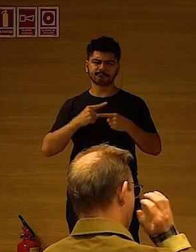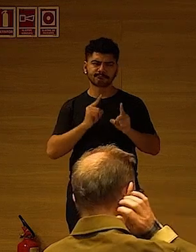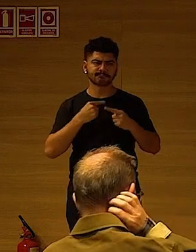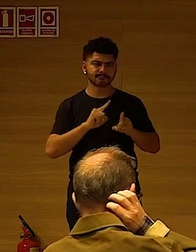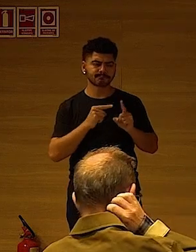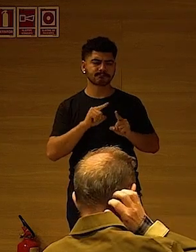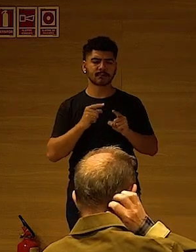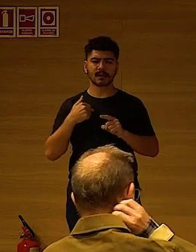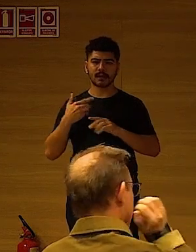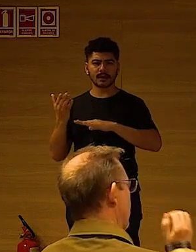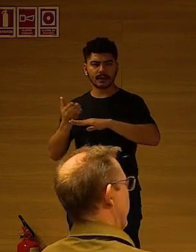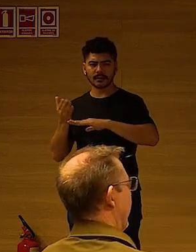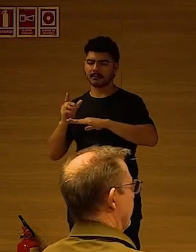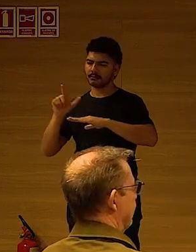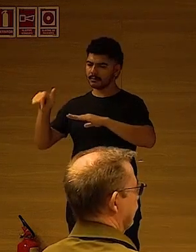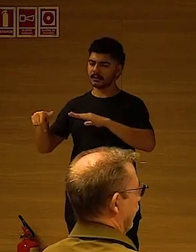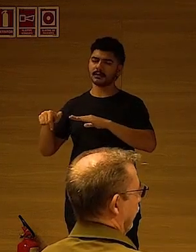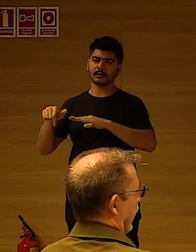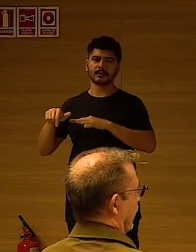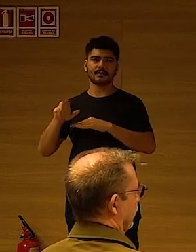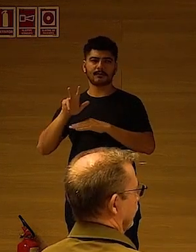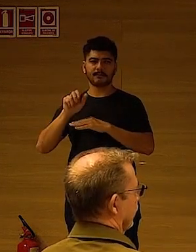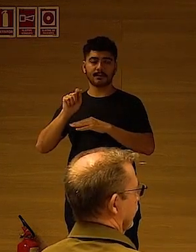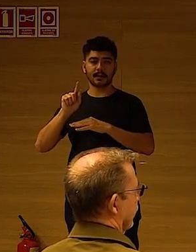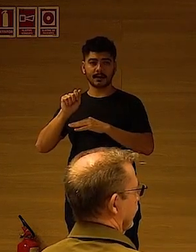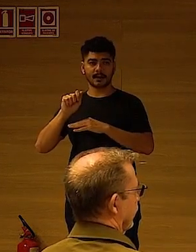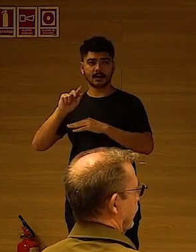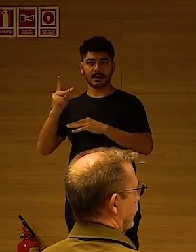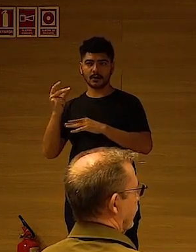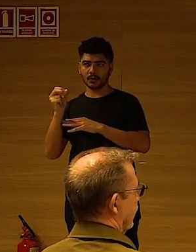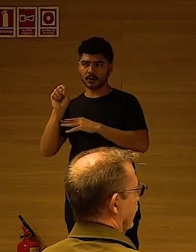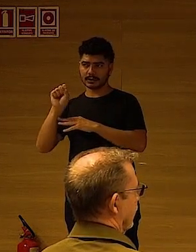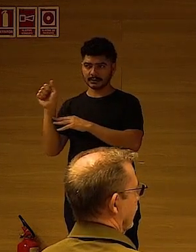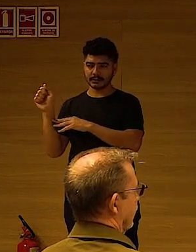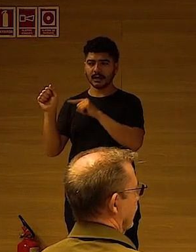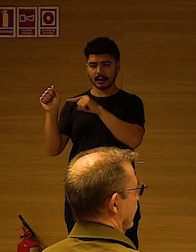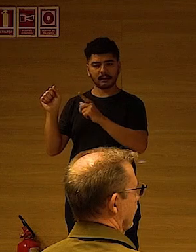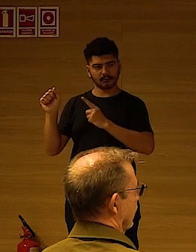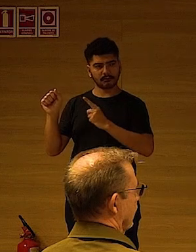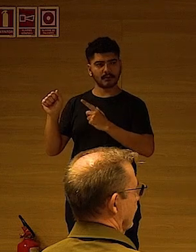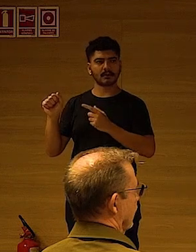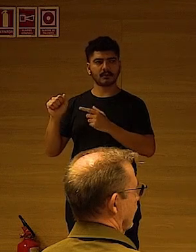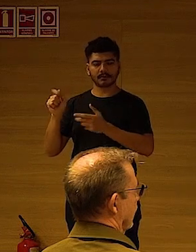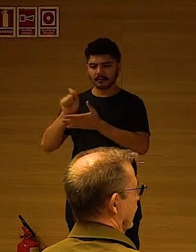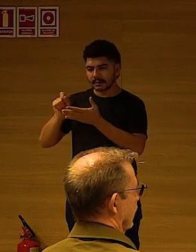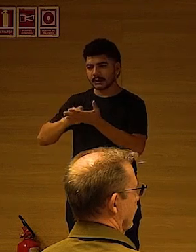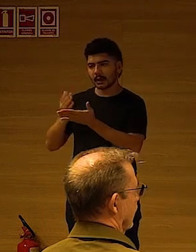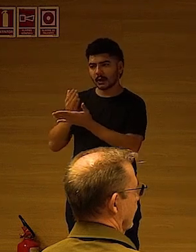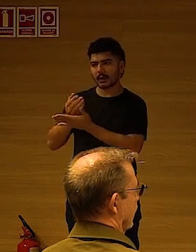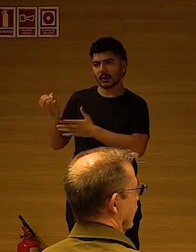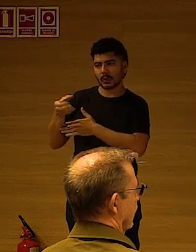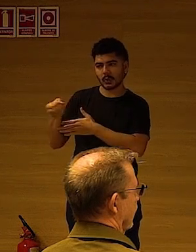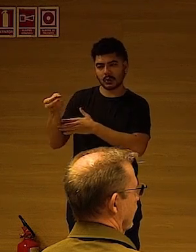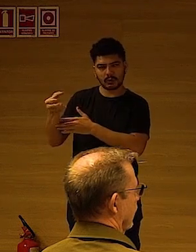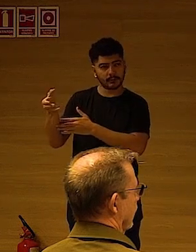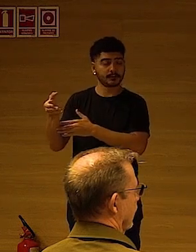com 50 e poucos anos. Vargas Llosa, sabe, está aí, né? Está aí fazendo livro novo e tal. Inclusive, a Cris lembrou o João Silvério